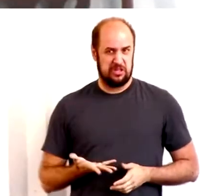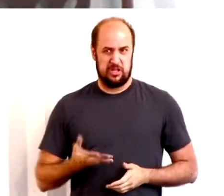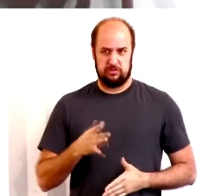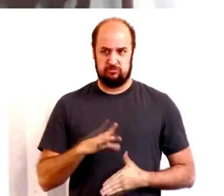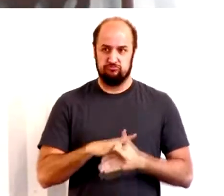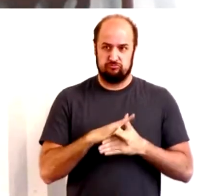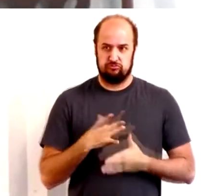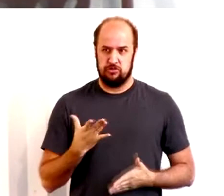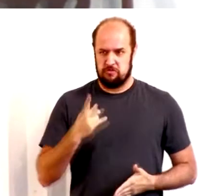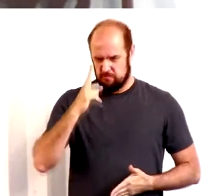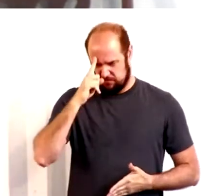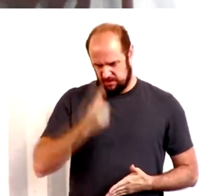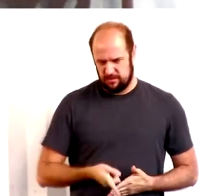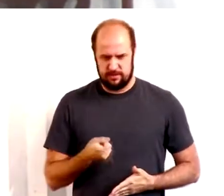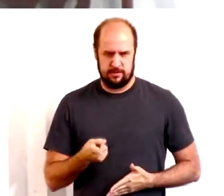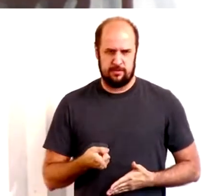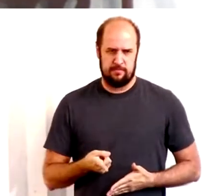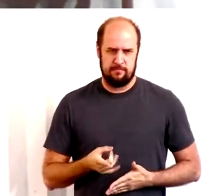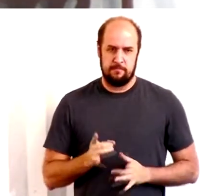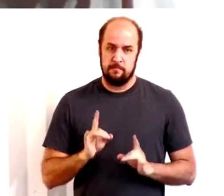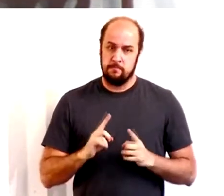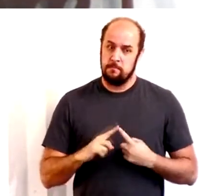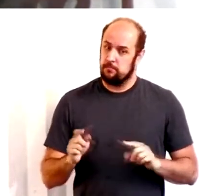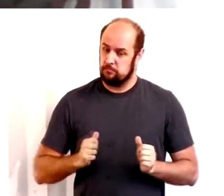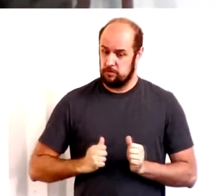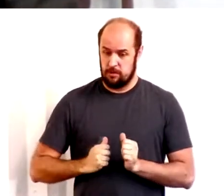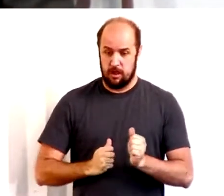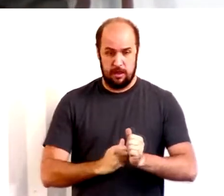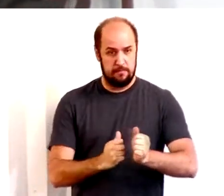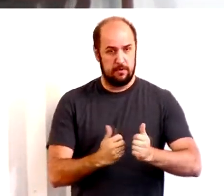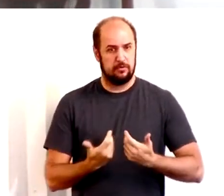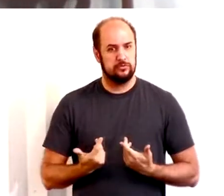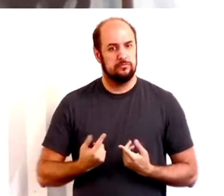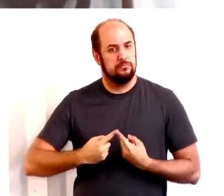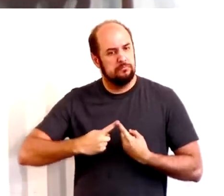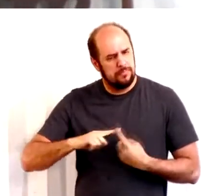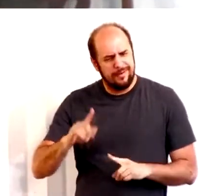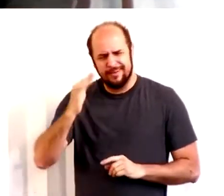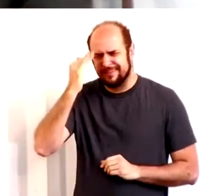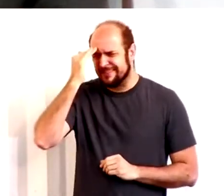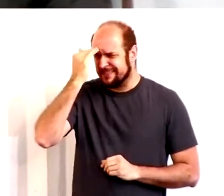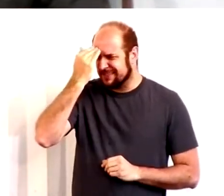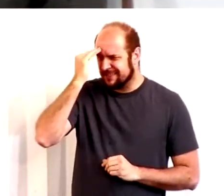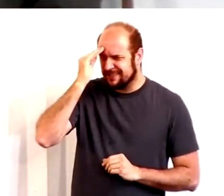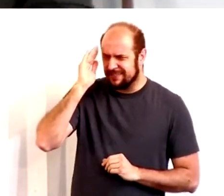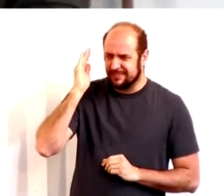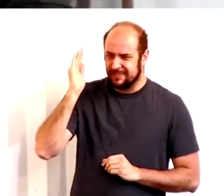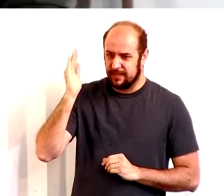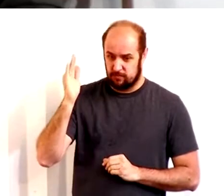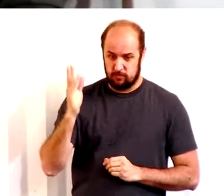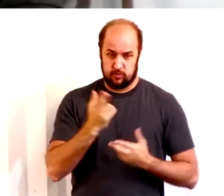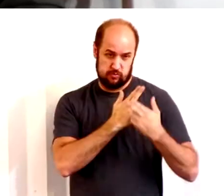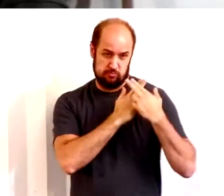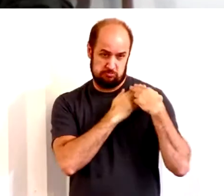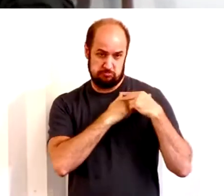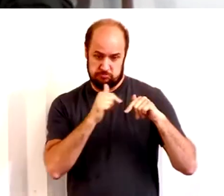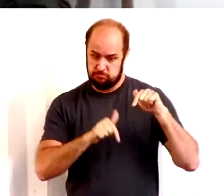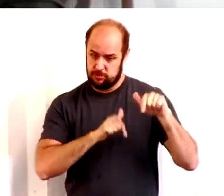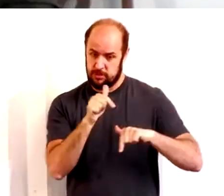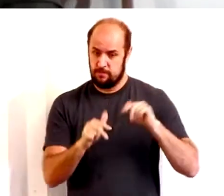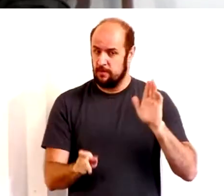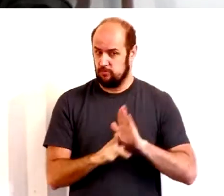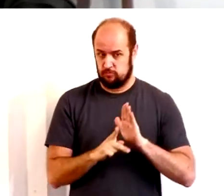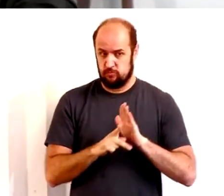alguém que era um apóstolo, mas era aquilo que ele entendia dentro da função que ele exercia